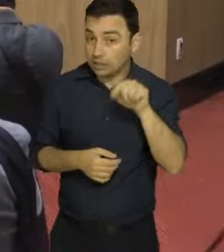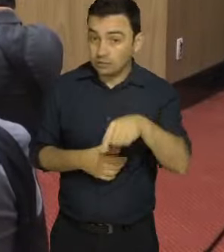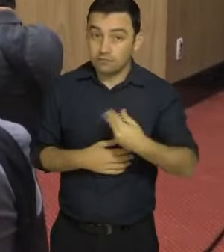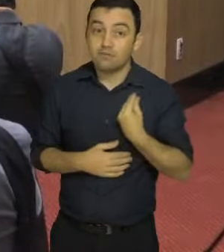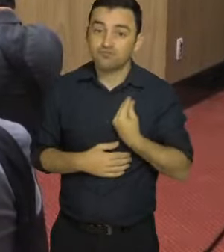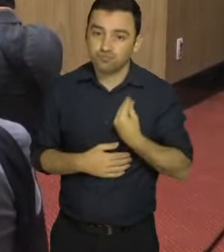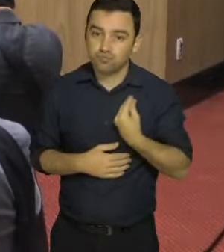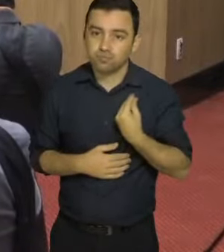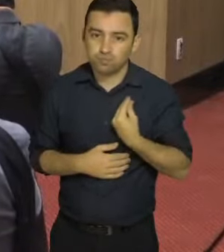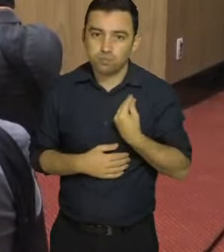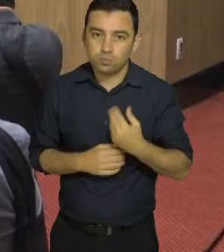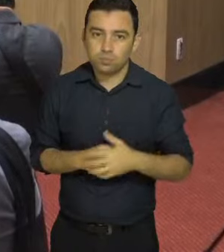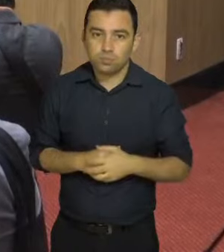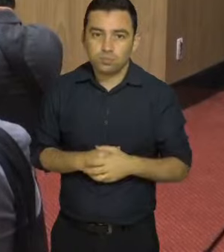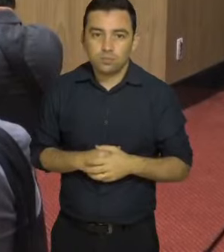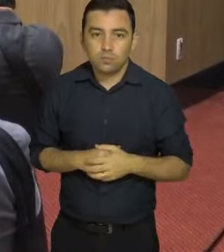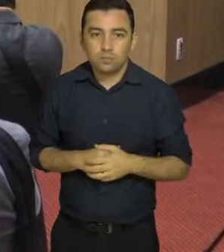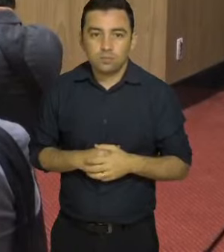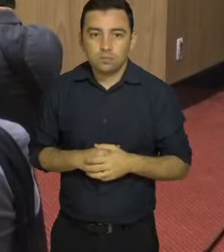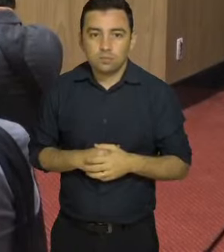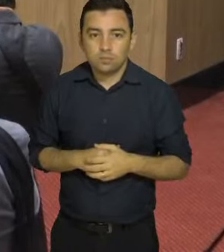parlamento.